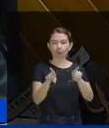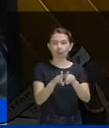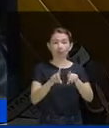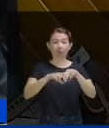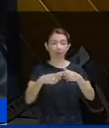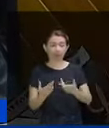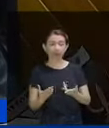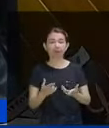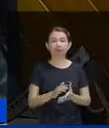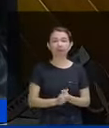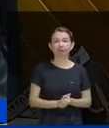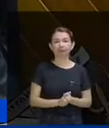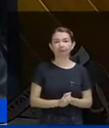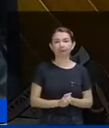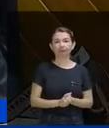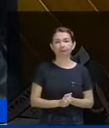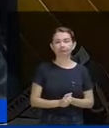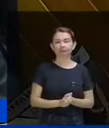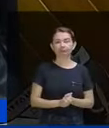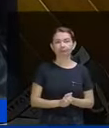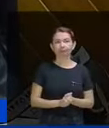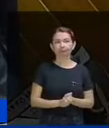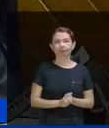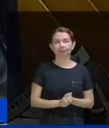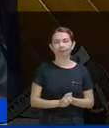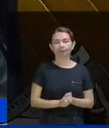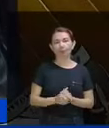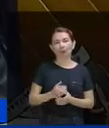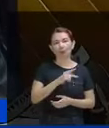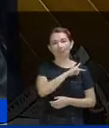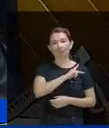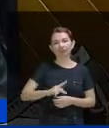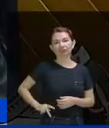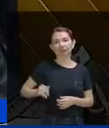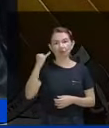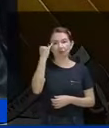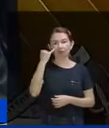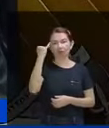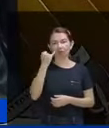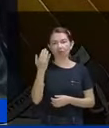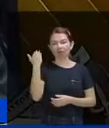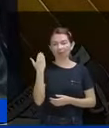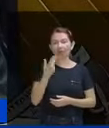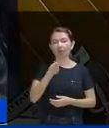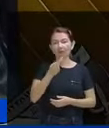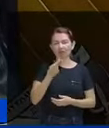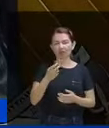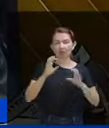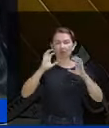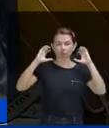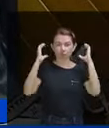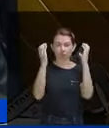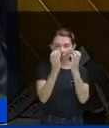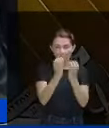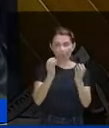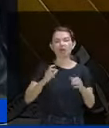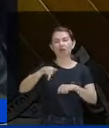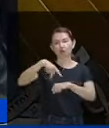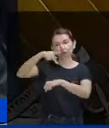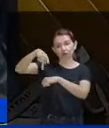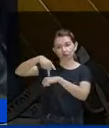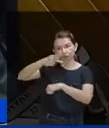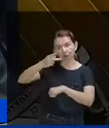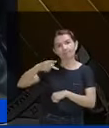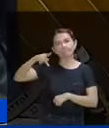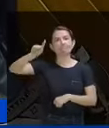tocou a fala do excelentíssimo presidente João Lages, no evento que citei. E sequer lhe garante